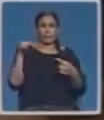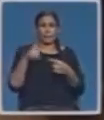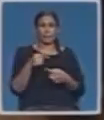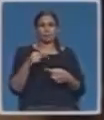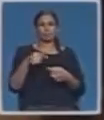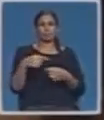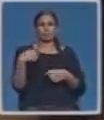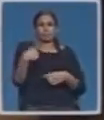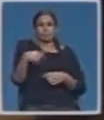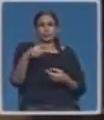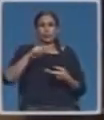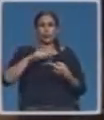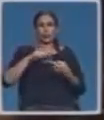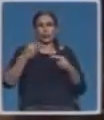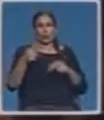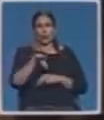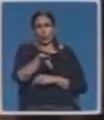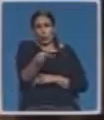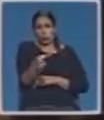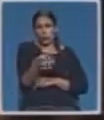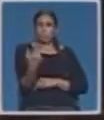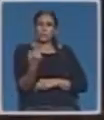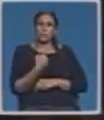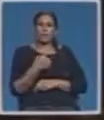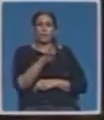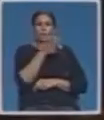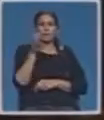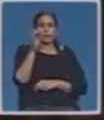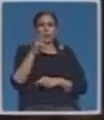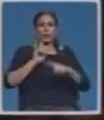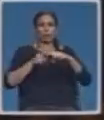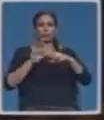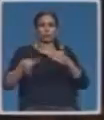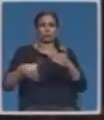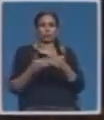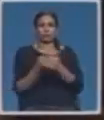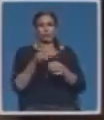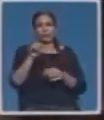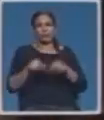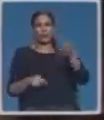acredita que é tempo de valorizar o Faial e de acabar com o regime socialista.